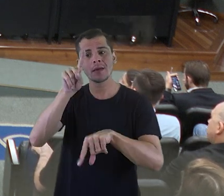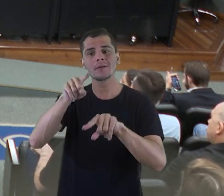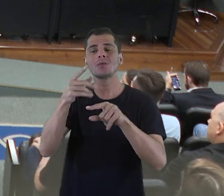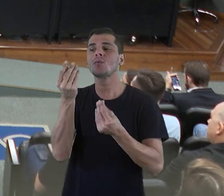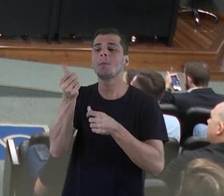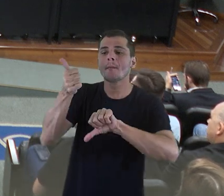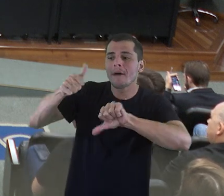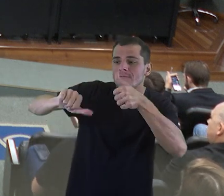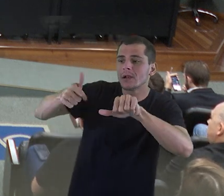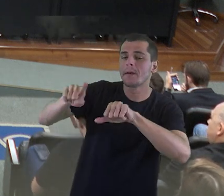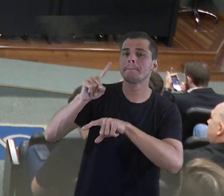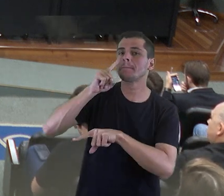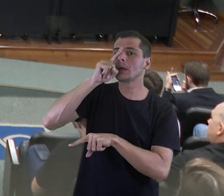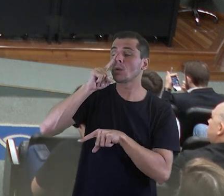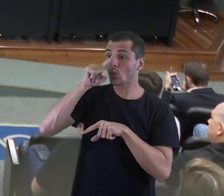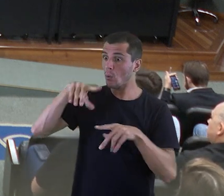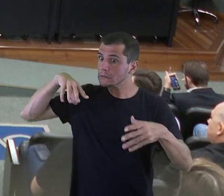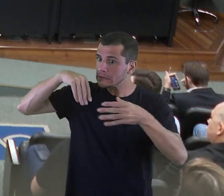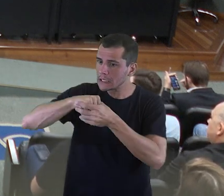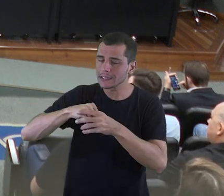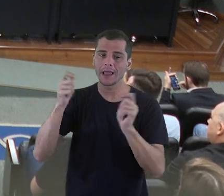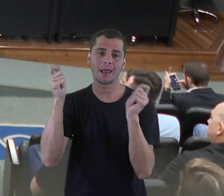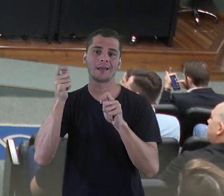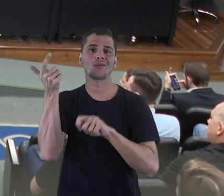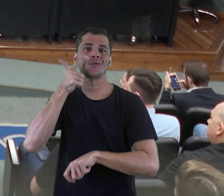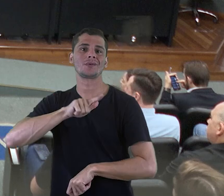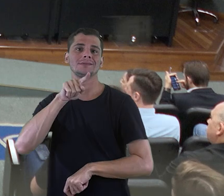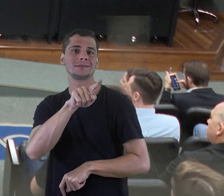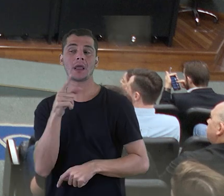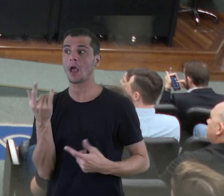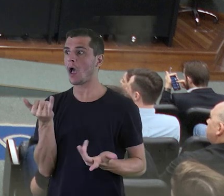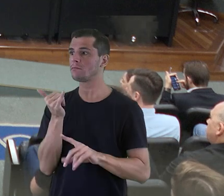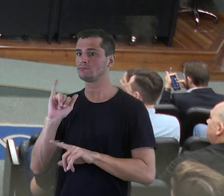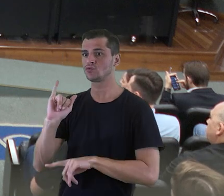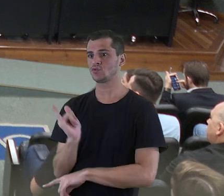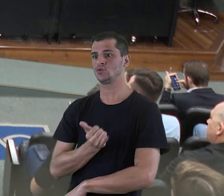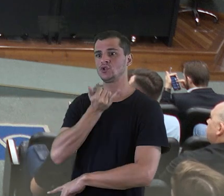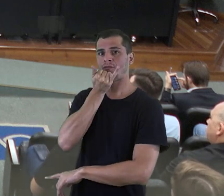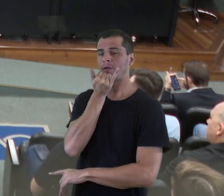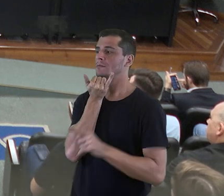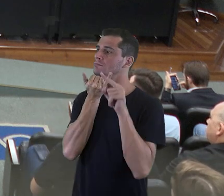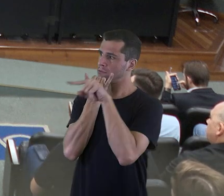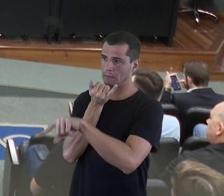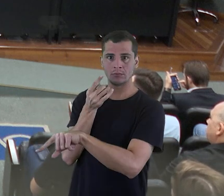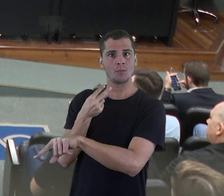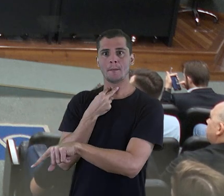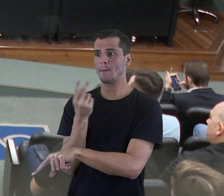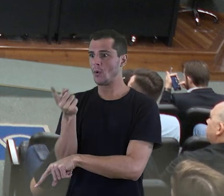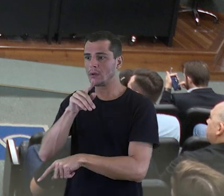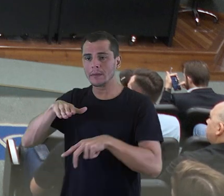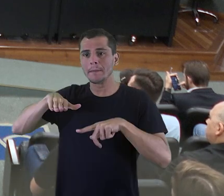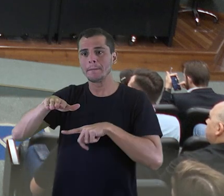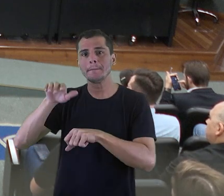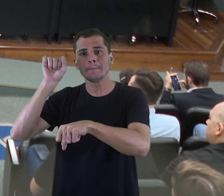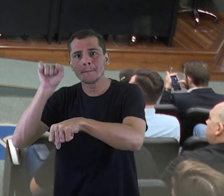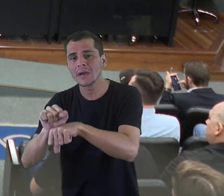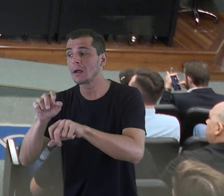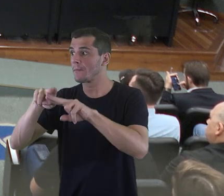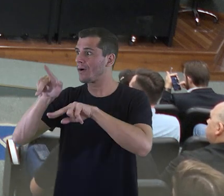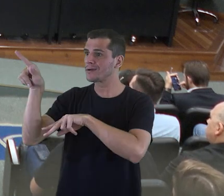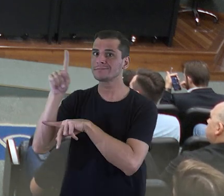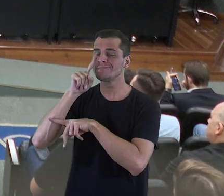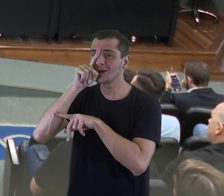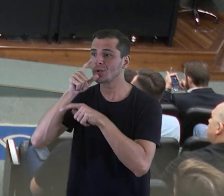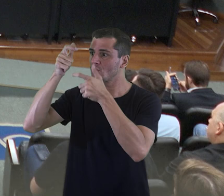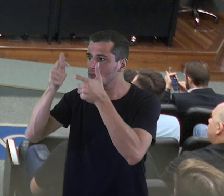tem uma a lei de introdução às normas do direito brasileiro lei 13.655 anota aí anota aí essa lei é importante